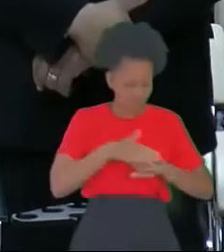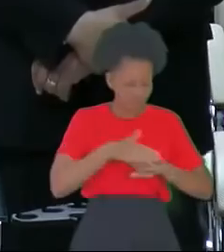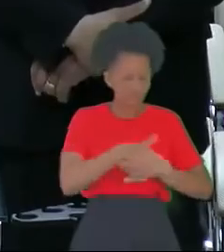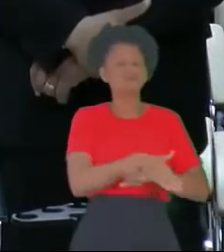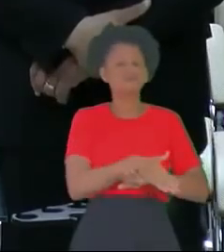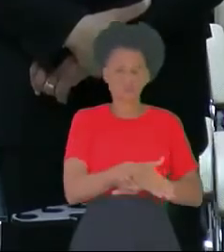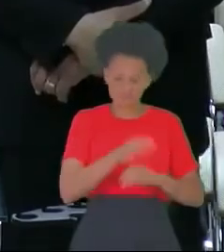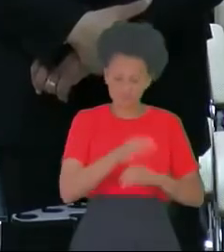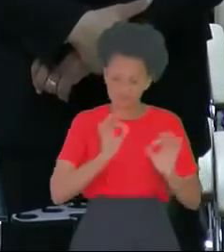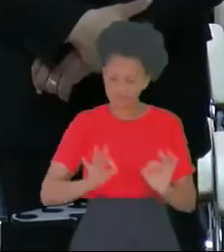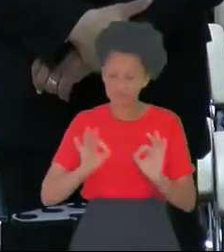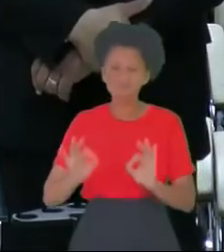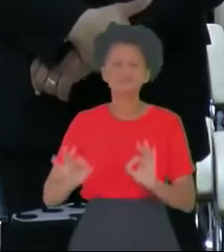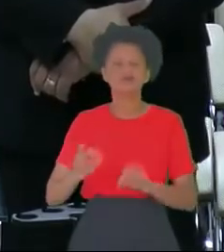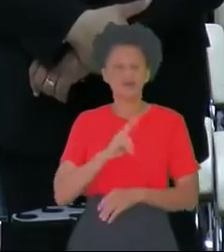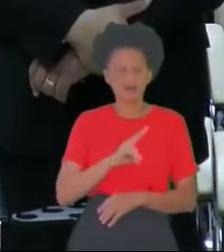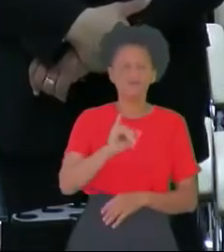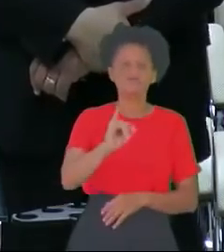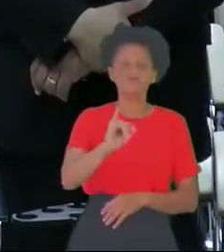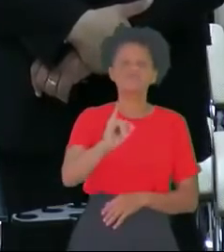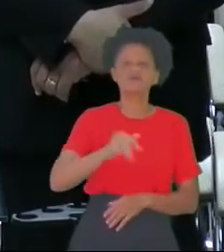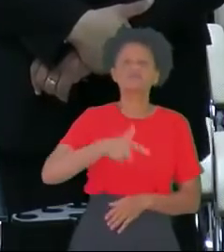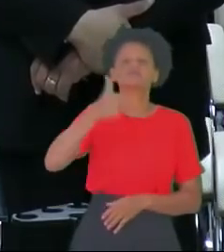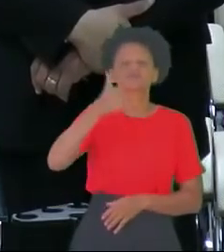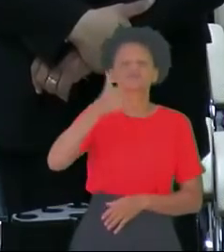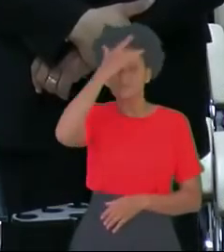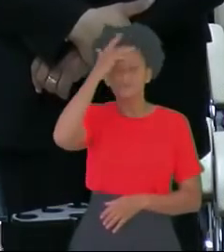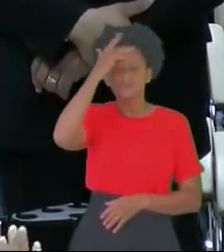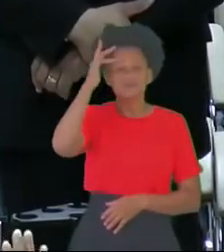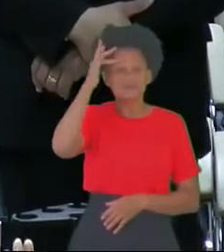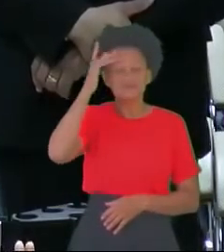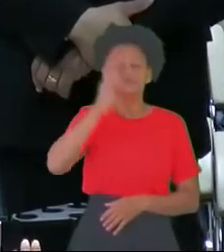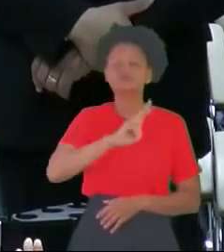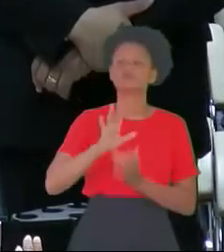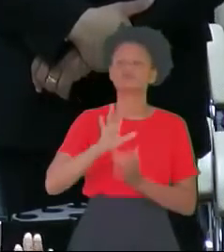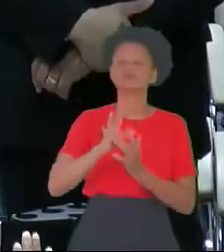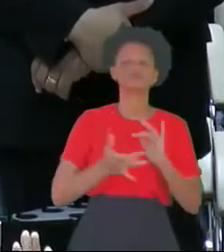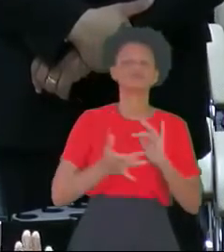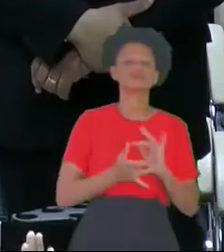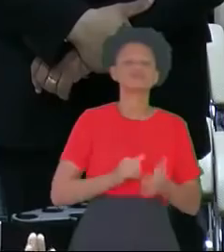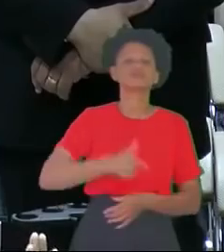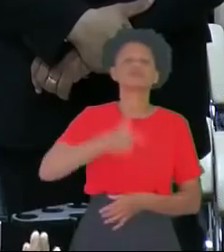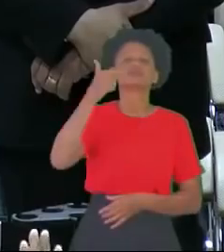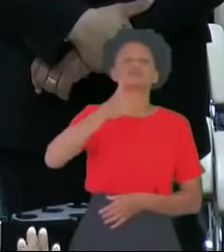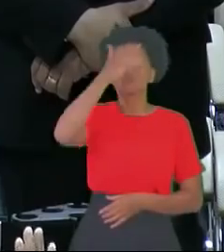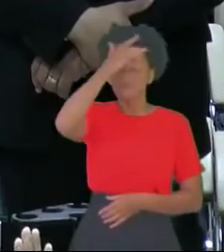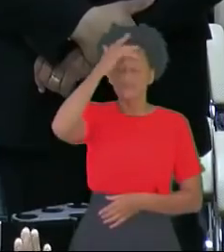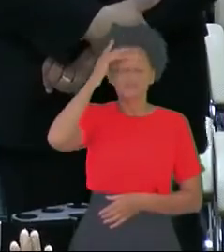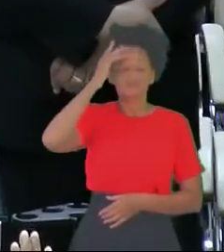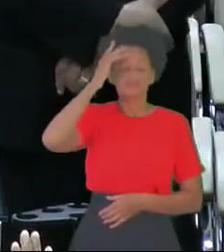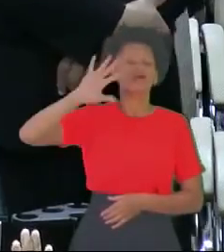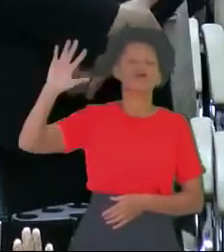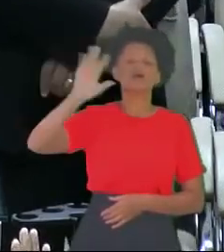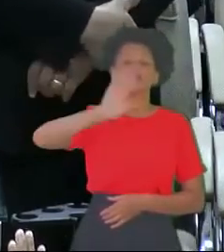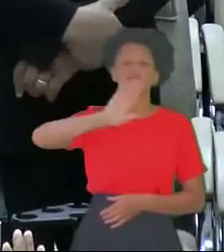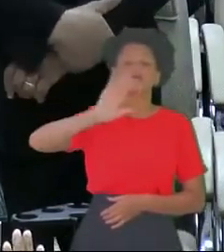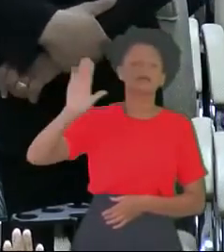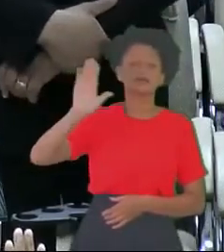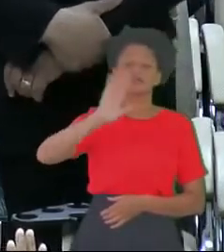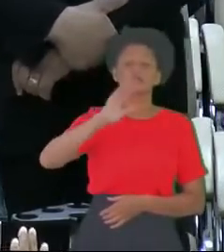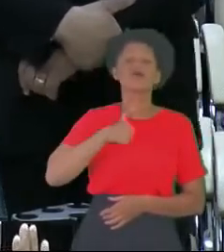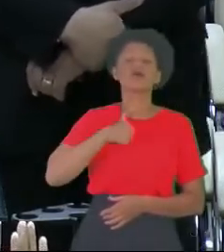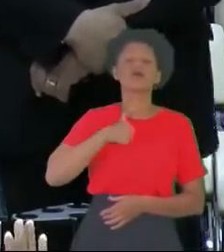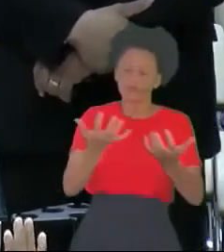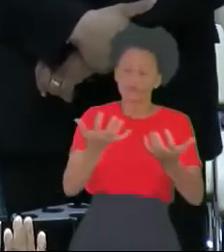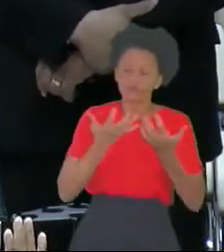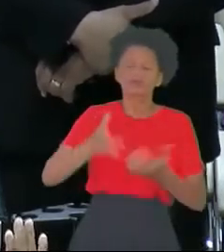igreja? Ele vai meter a mão, está a segunda pessoa. Levante a sua mão em nome de Jesus. A segunda pessoa, faz um sinal com a sua mão e diga: eu quero que o